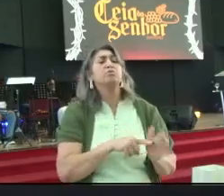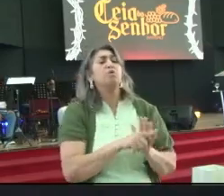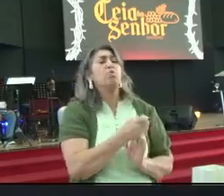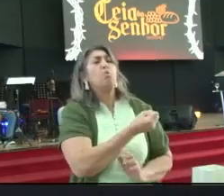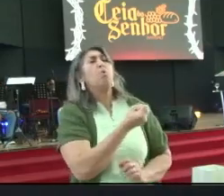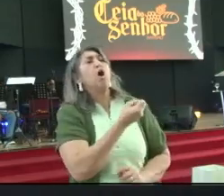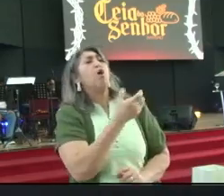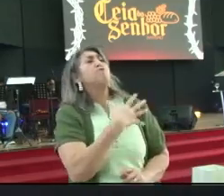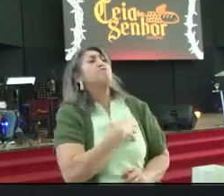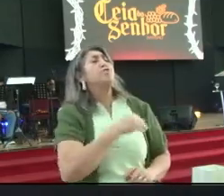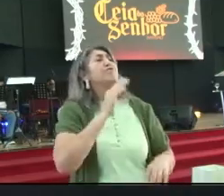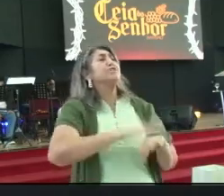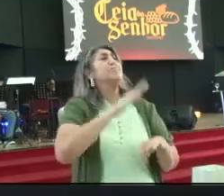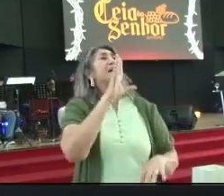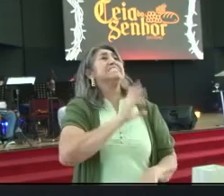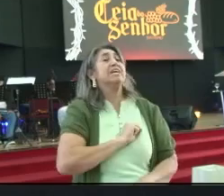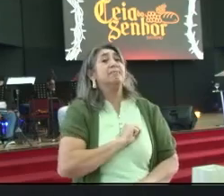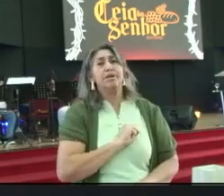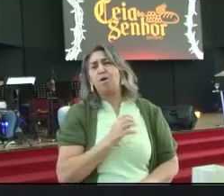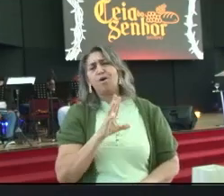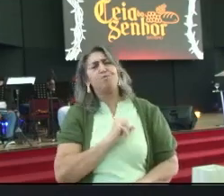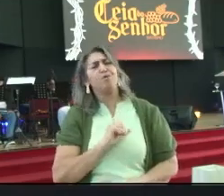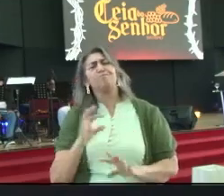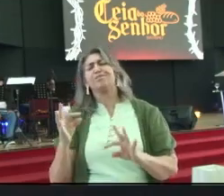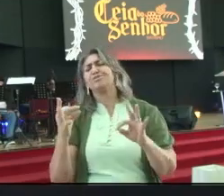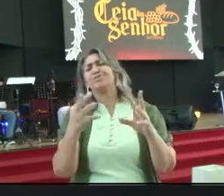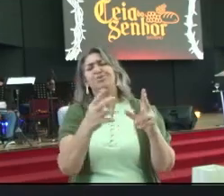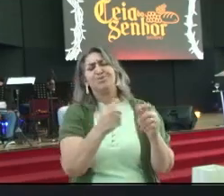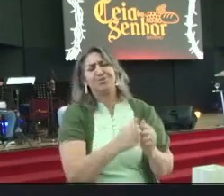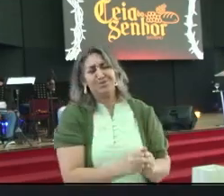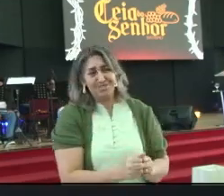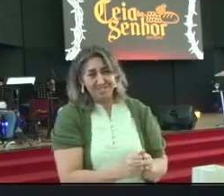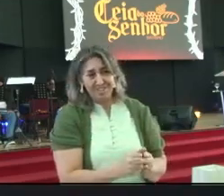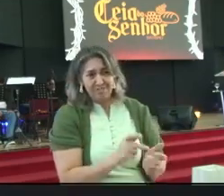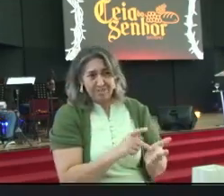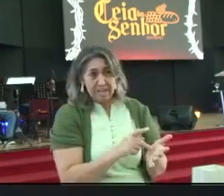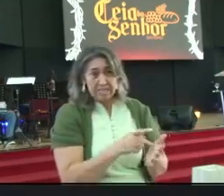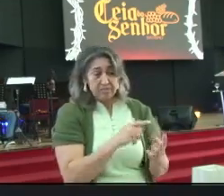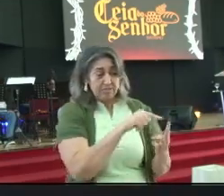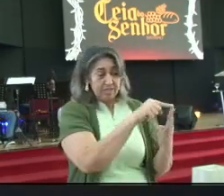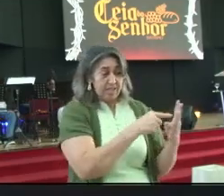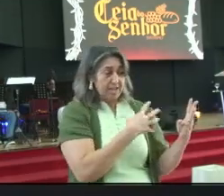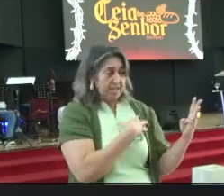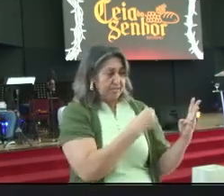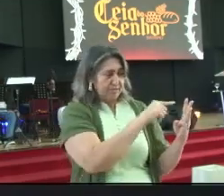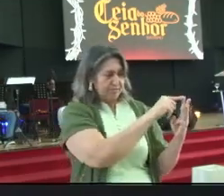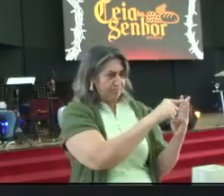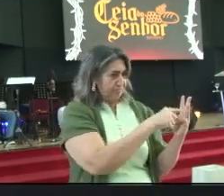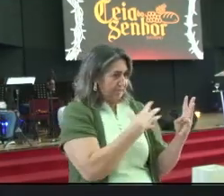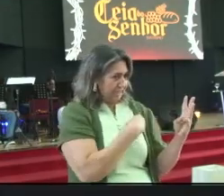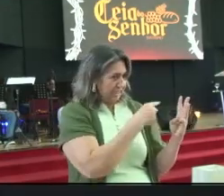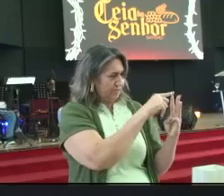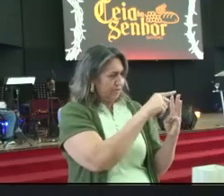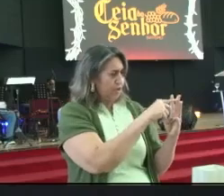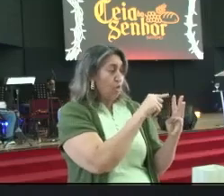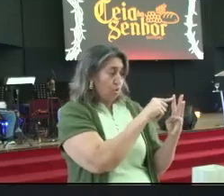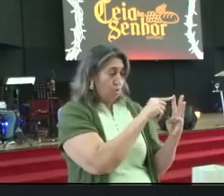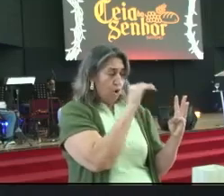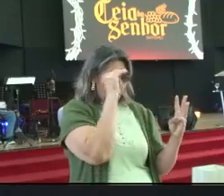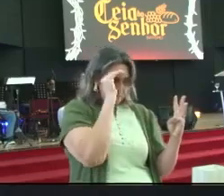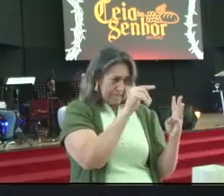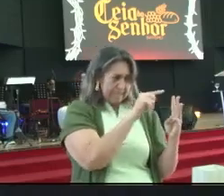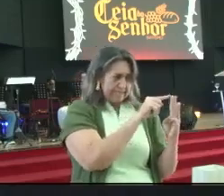bem diplomática, porque ele é muito sábio. Eu amo a todos. Agora vou ser sincero, você tem 3 filhos. Tem um que